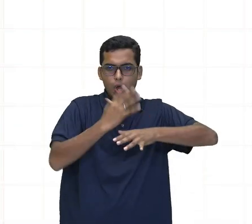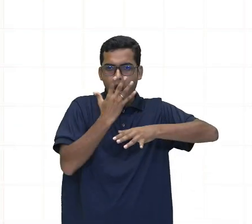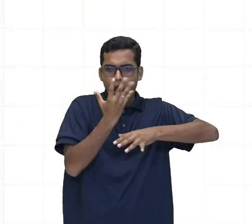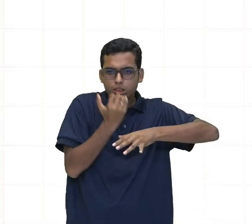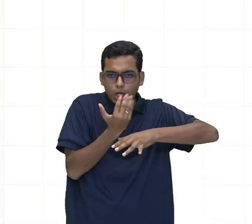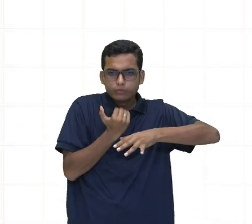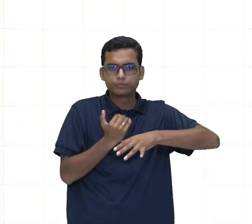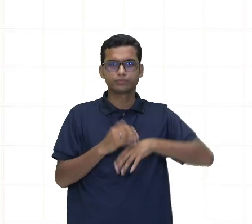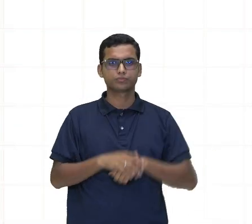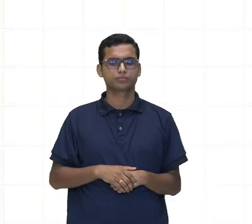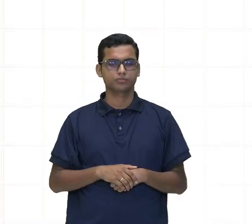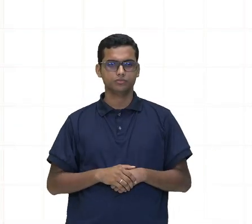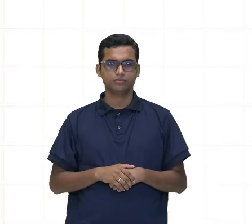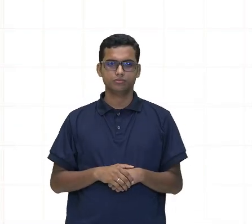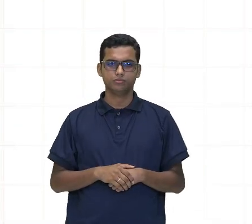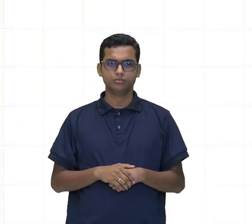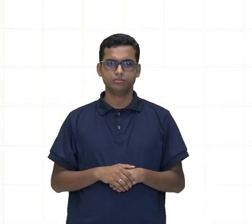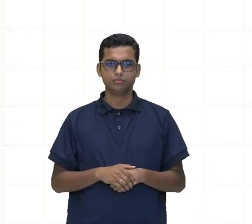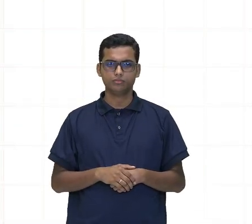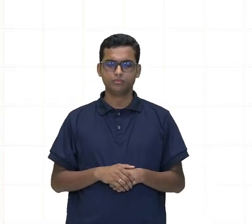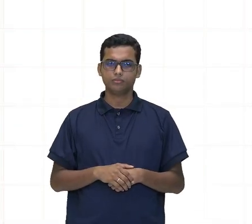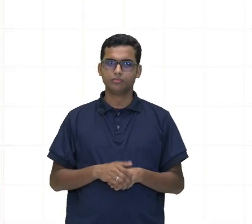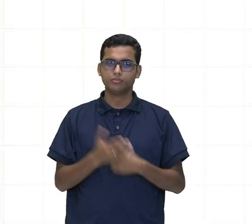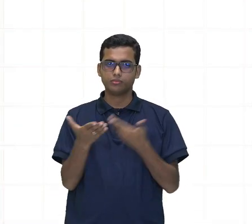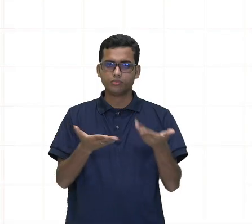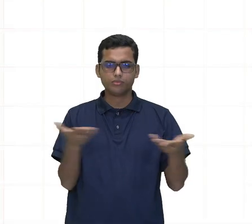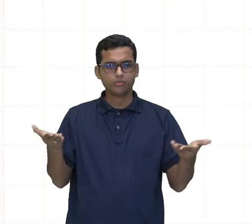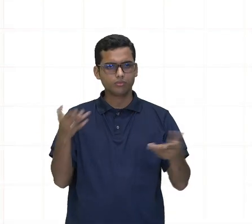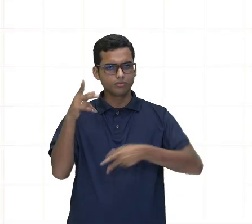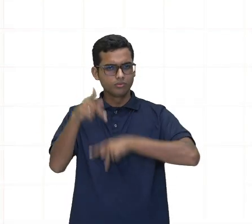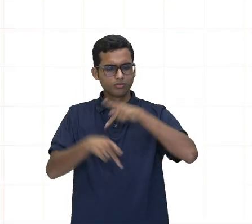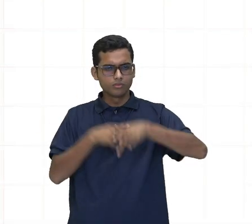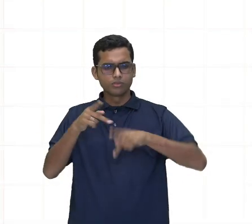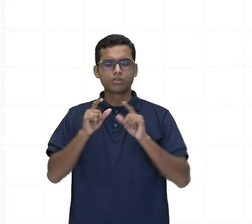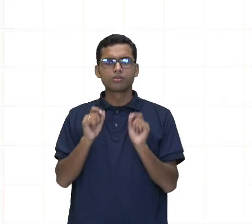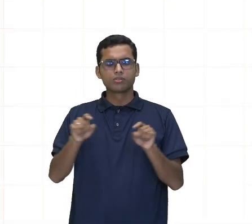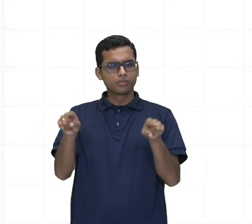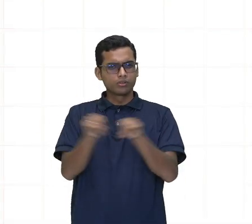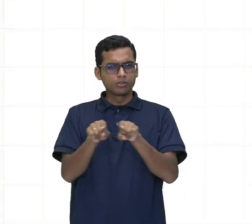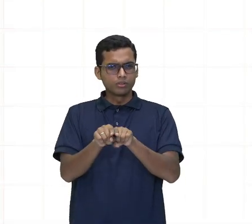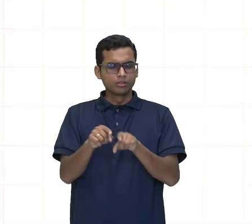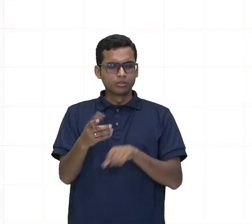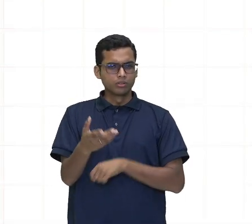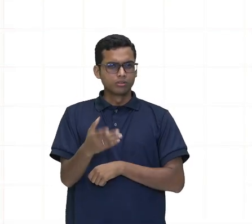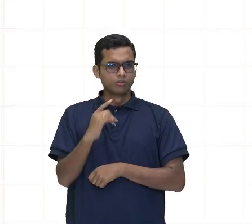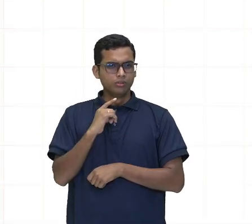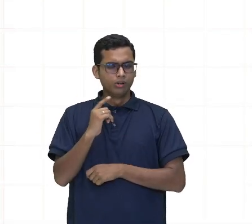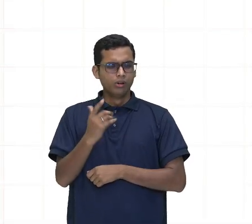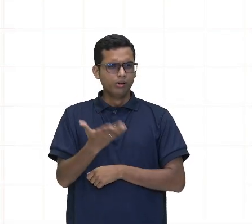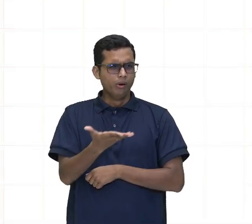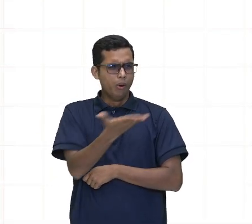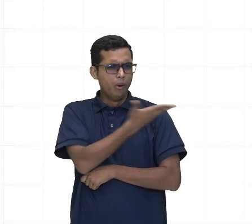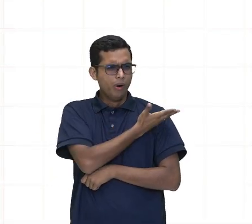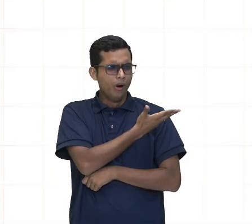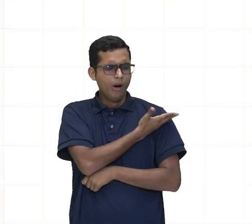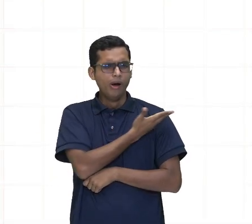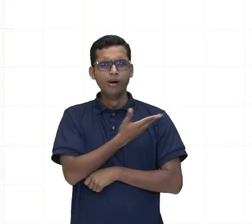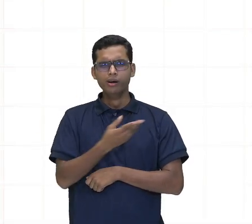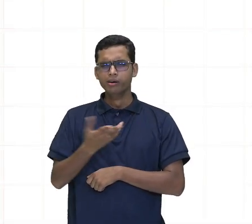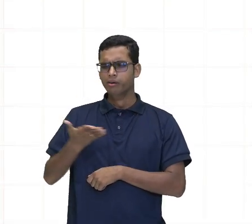brasileiros indígenas, vamos agora para os povos pré-colombianos. E para esse contexto, nós trouxemos aqui um